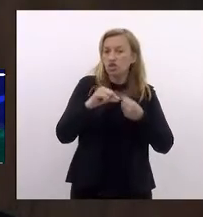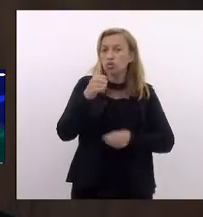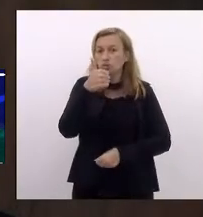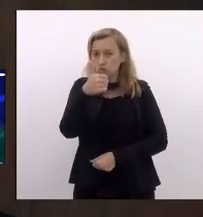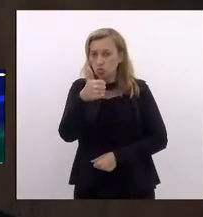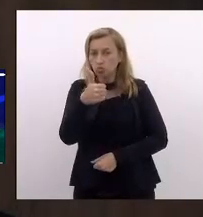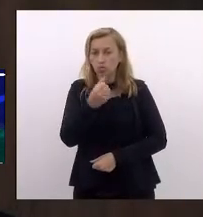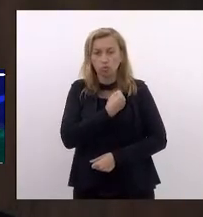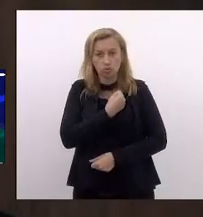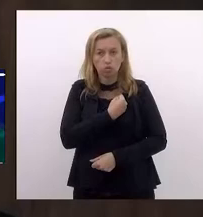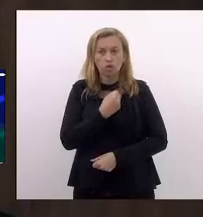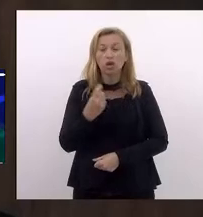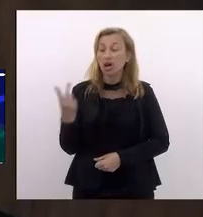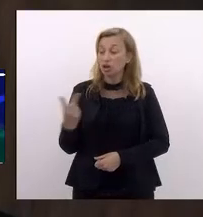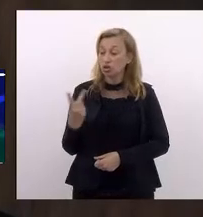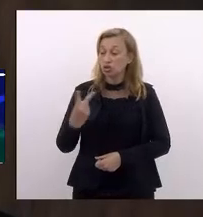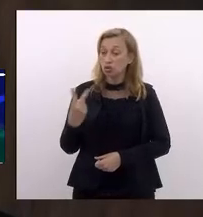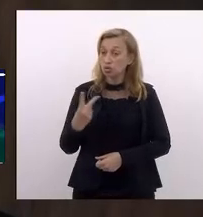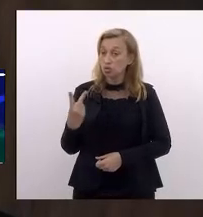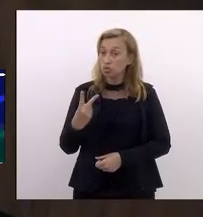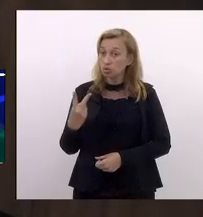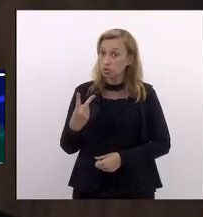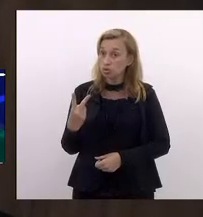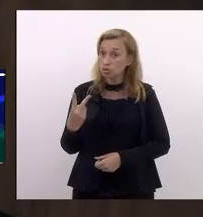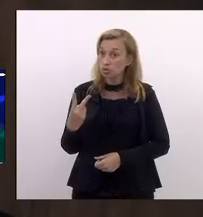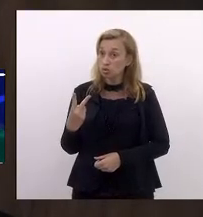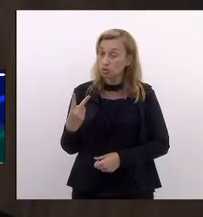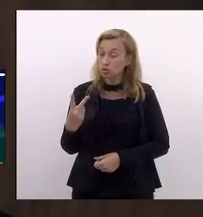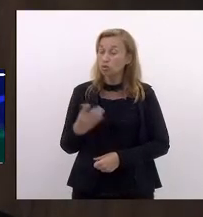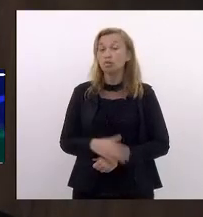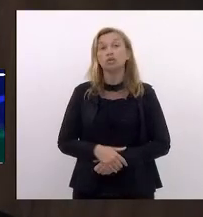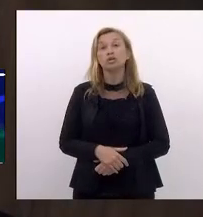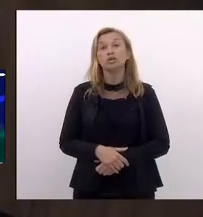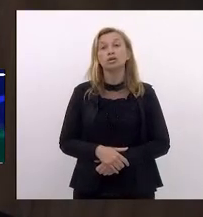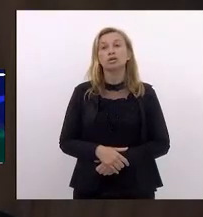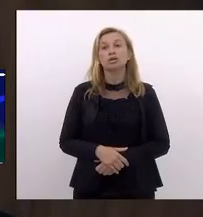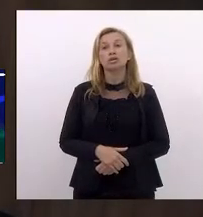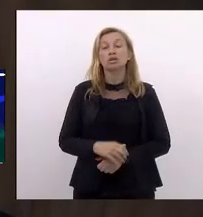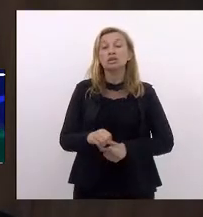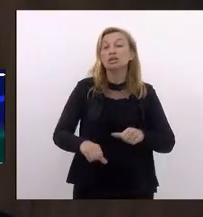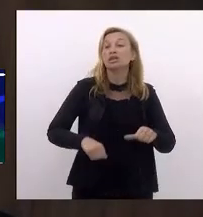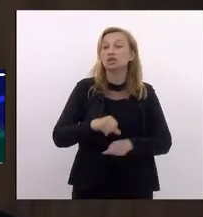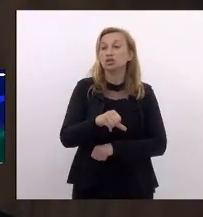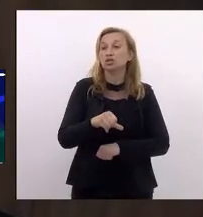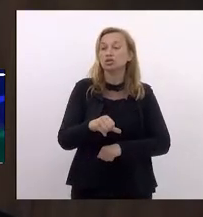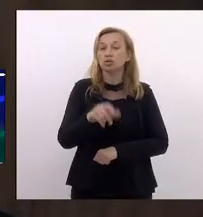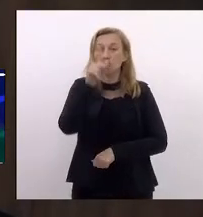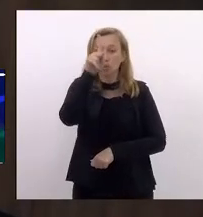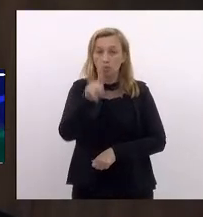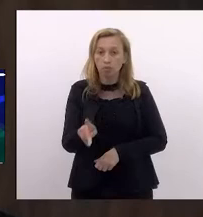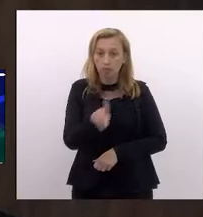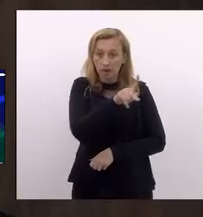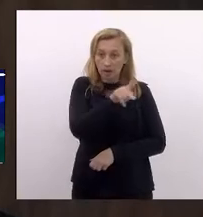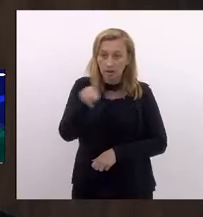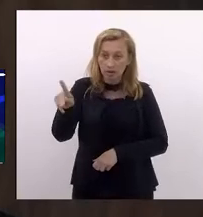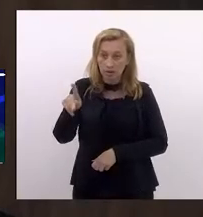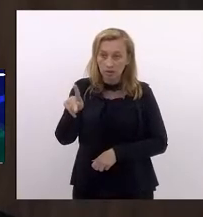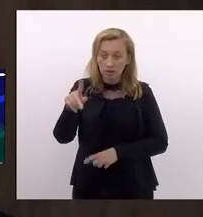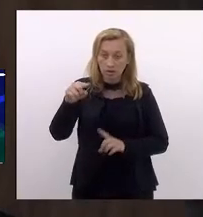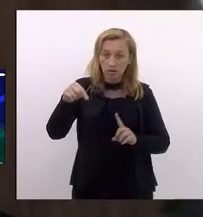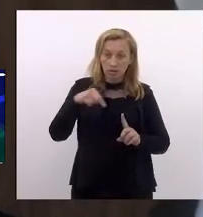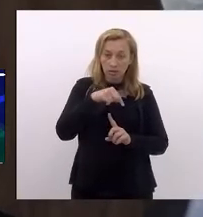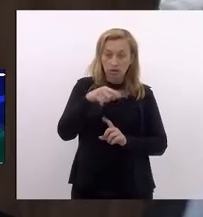número um ambas a ementa é ambas as emendas transforma o padre e